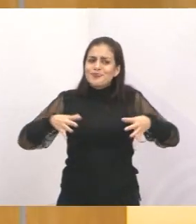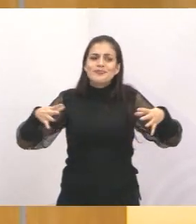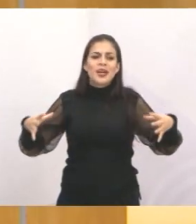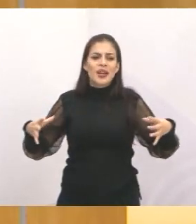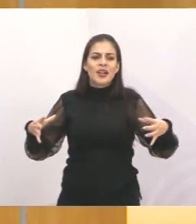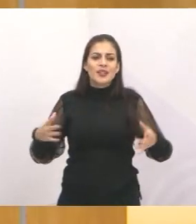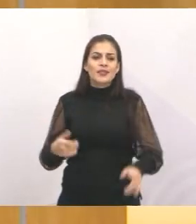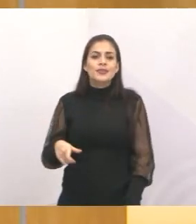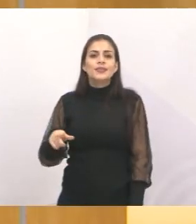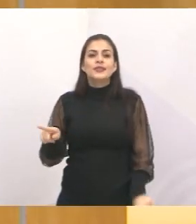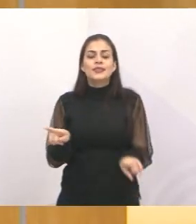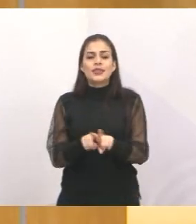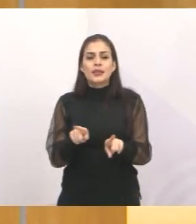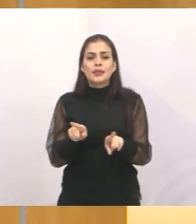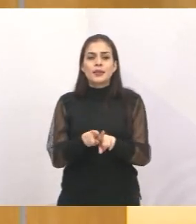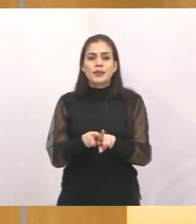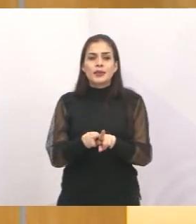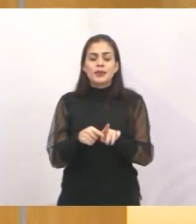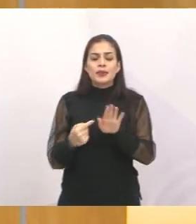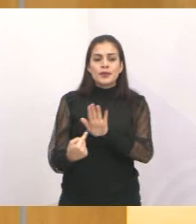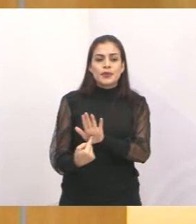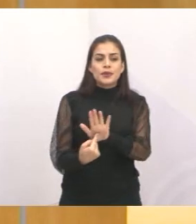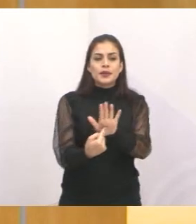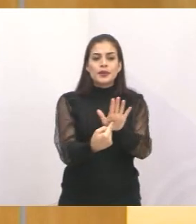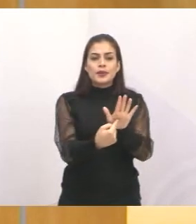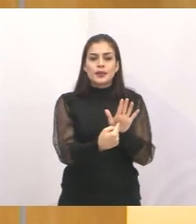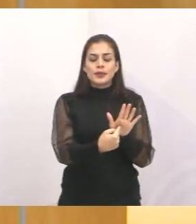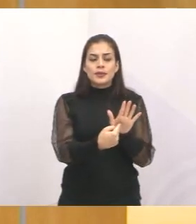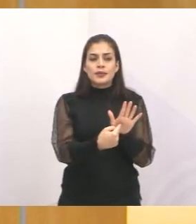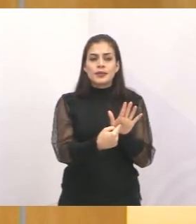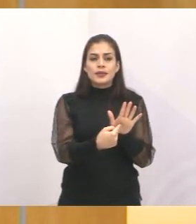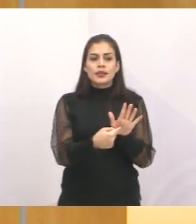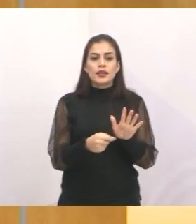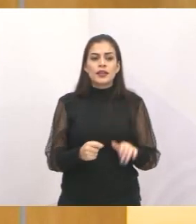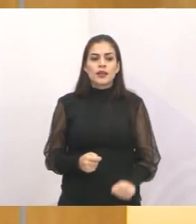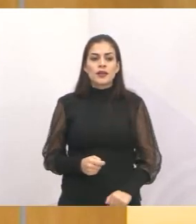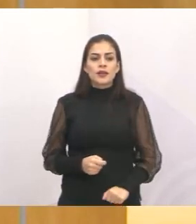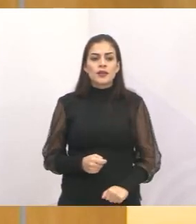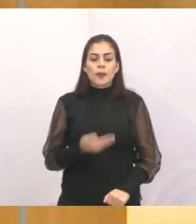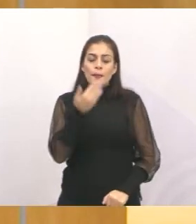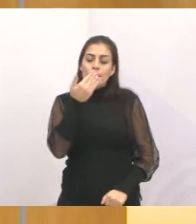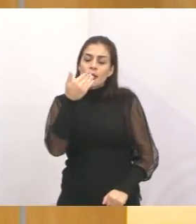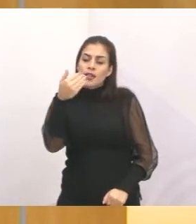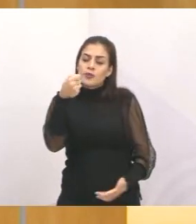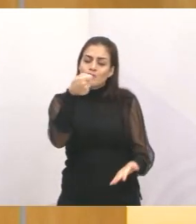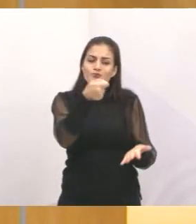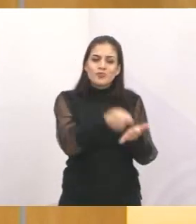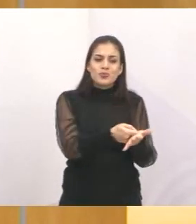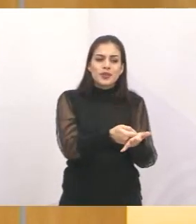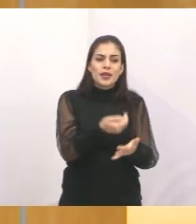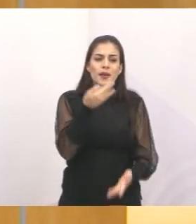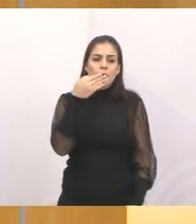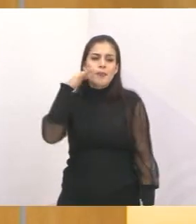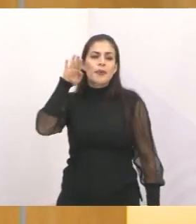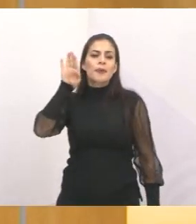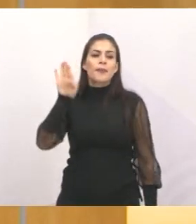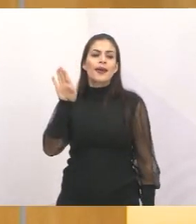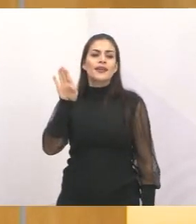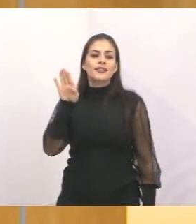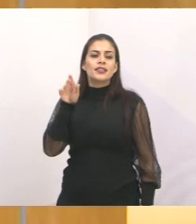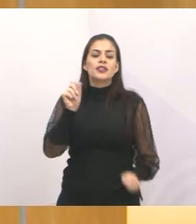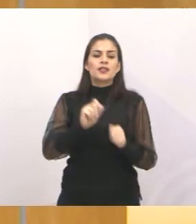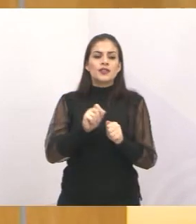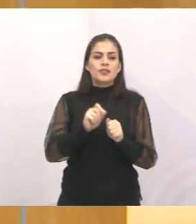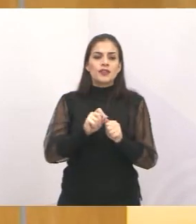aqui deixar registrado o pedido para que se cumpra a promessa de fazer a universalização